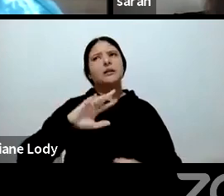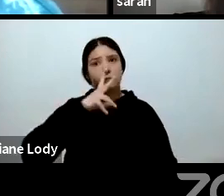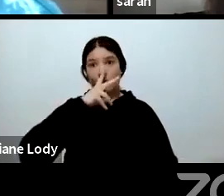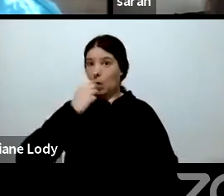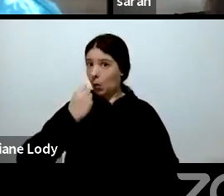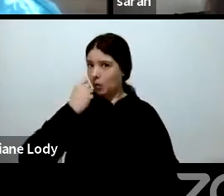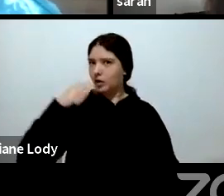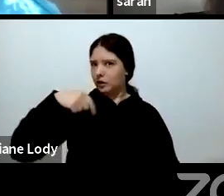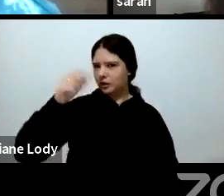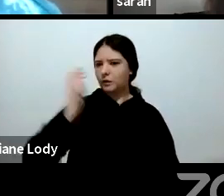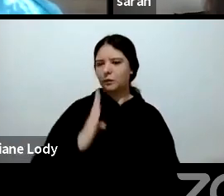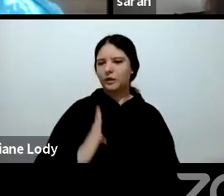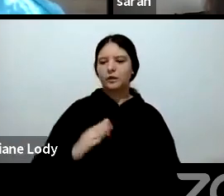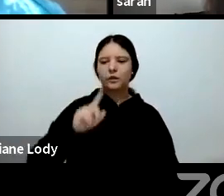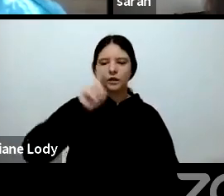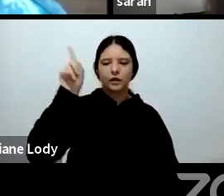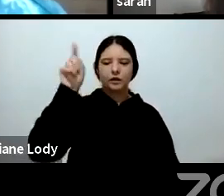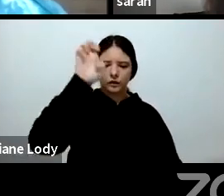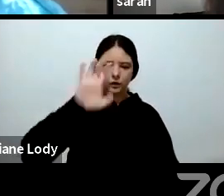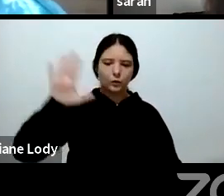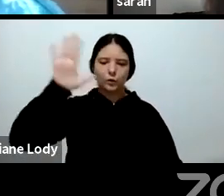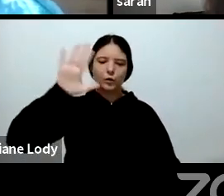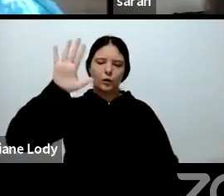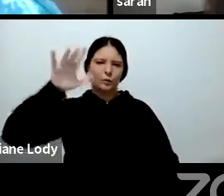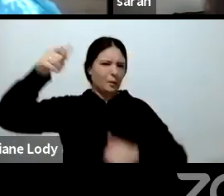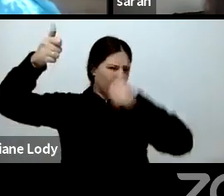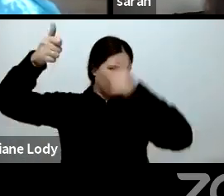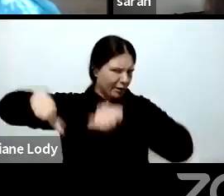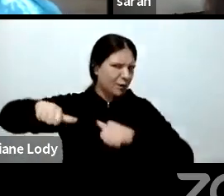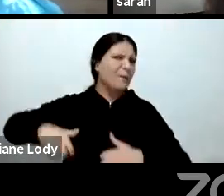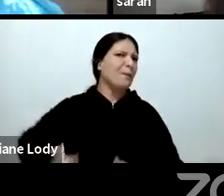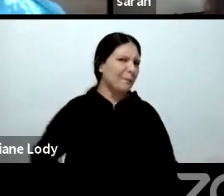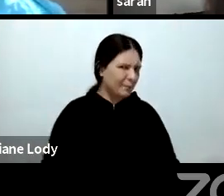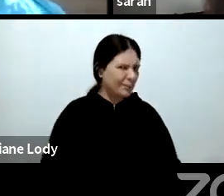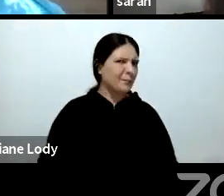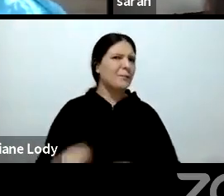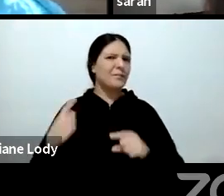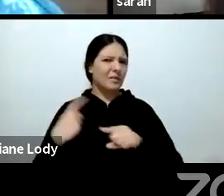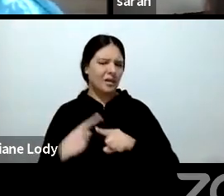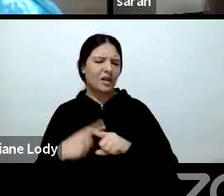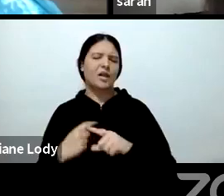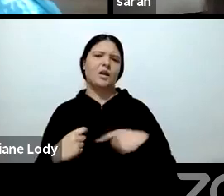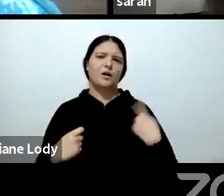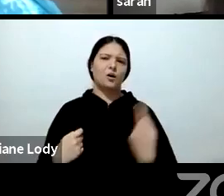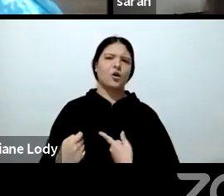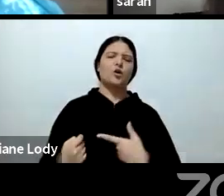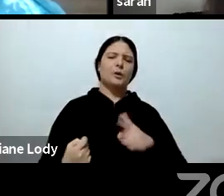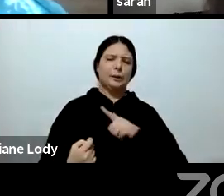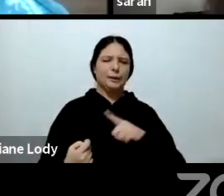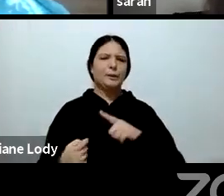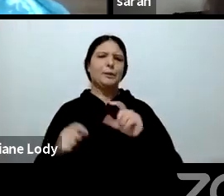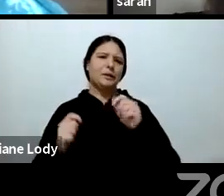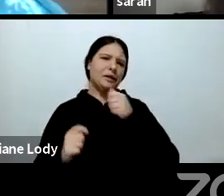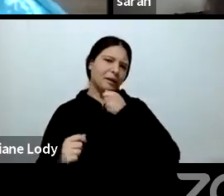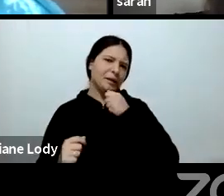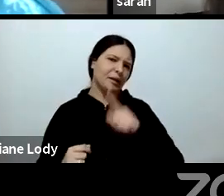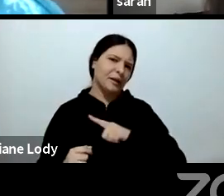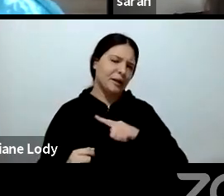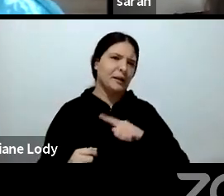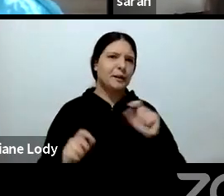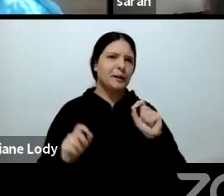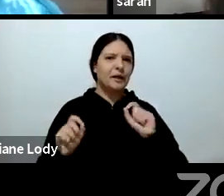Na Europa isso ainda é pior ainda, né? Enfim, porque a gente ainda tem, né, o nosso agora